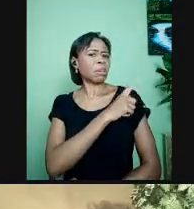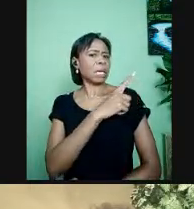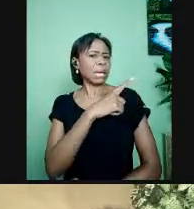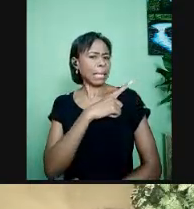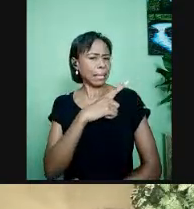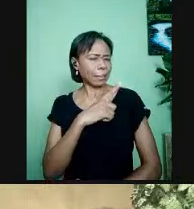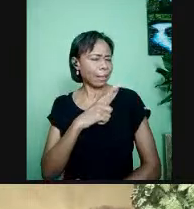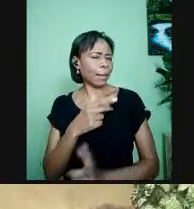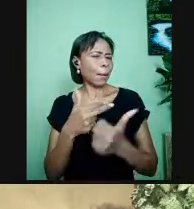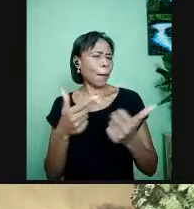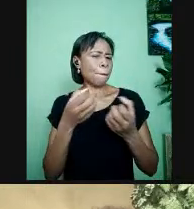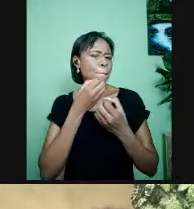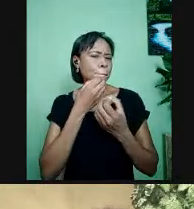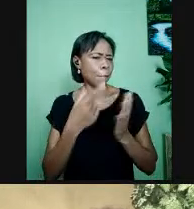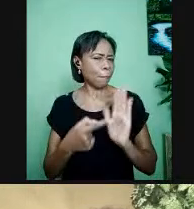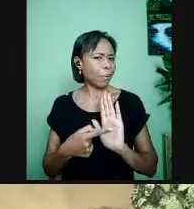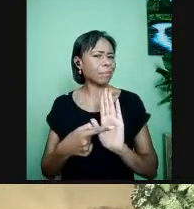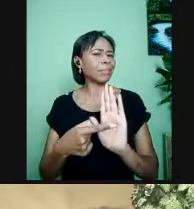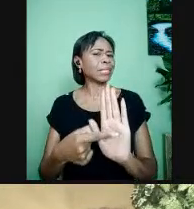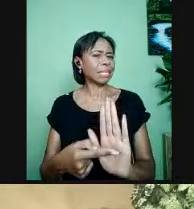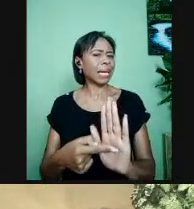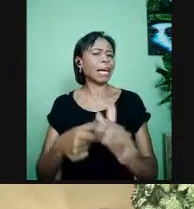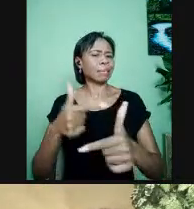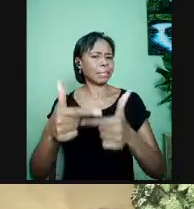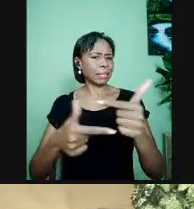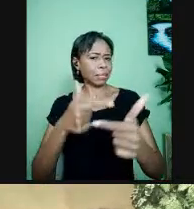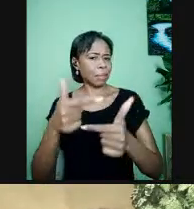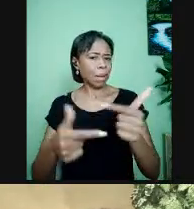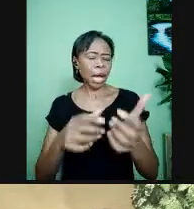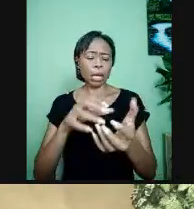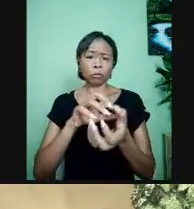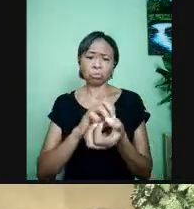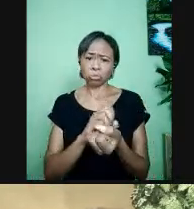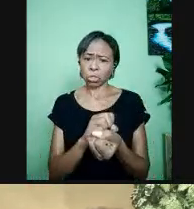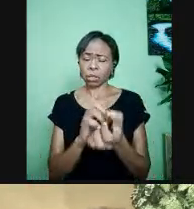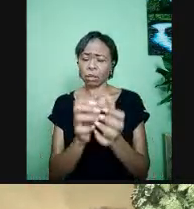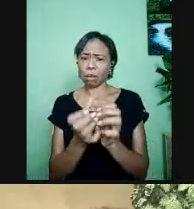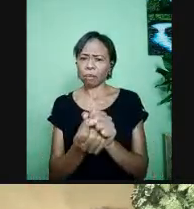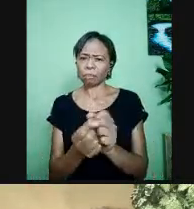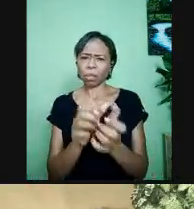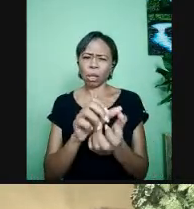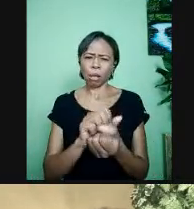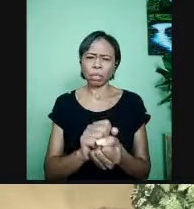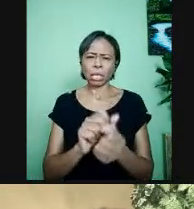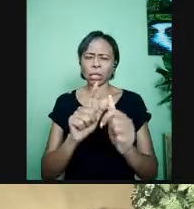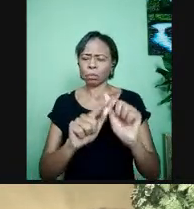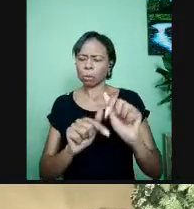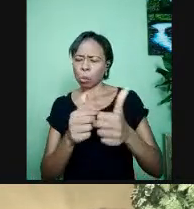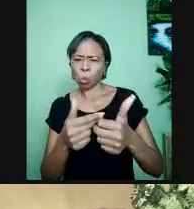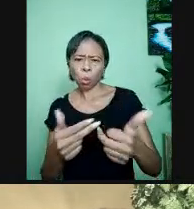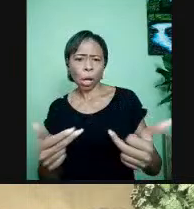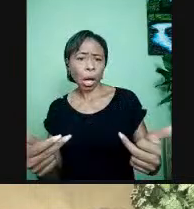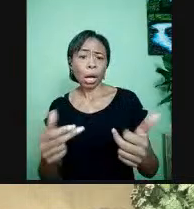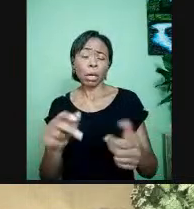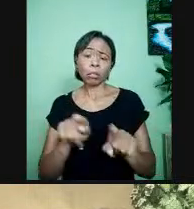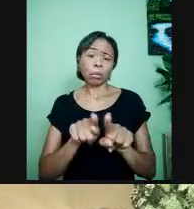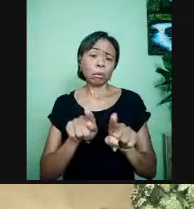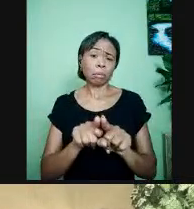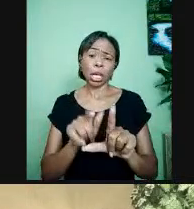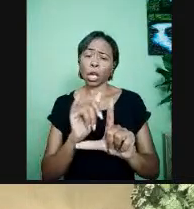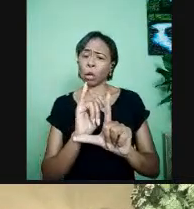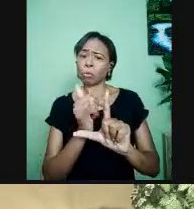né? Desde ferramenta, desde o artesanato que produz com as mãos, até um